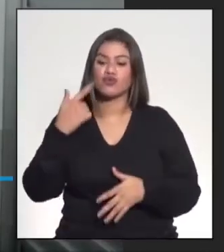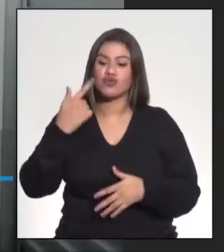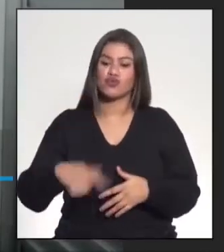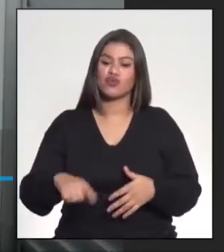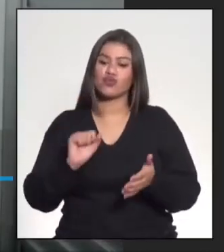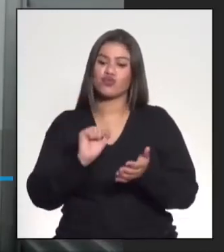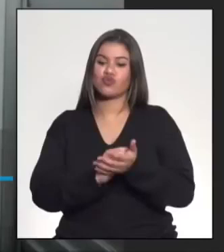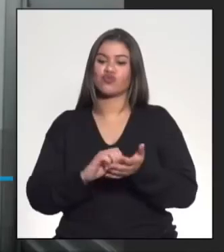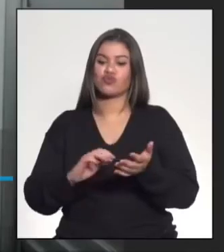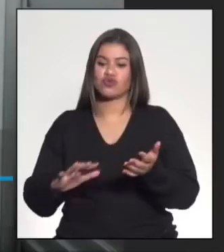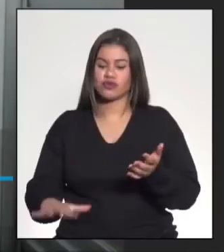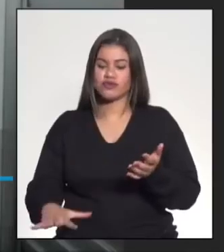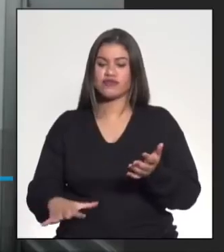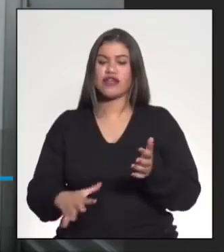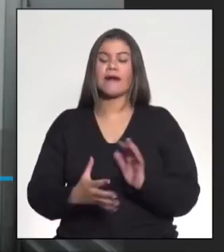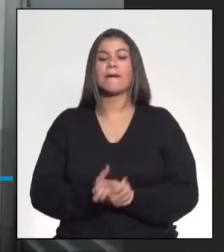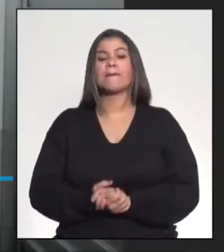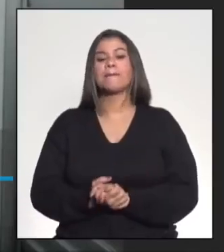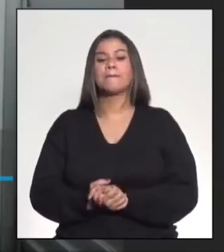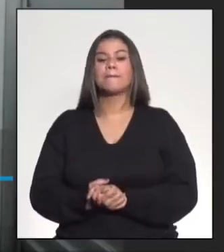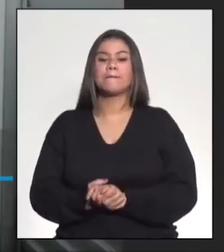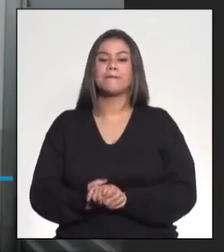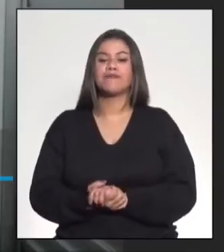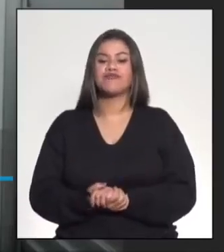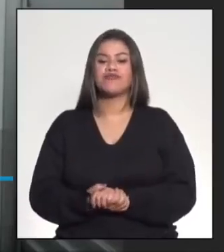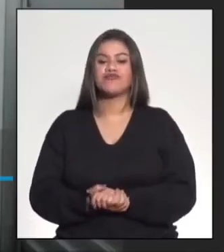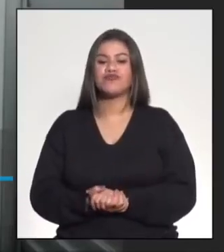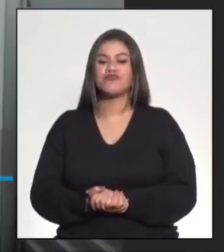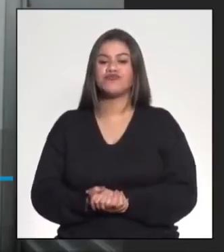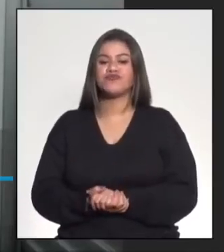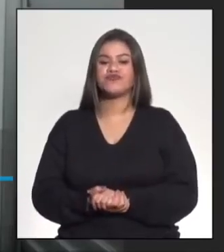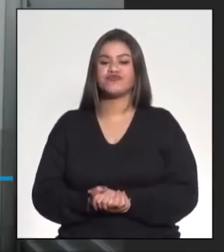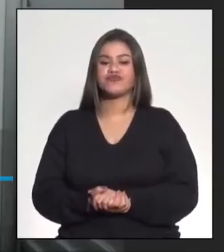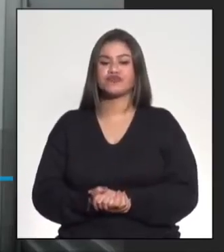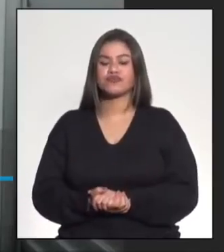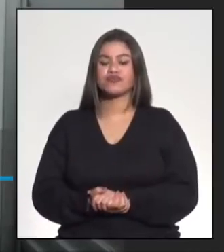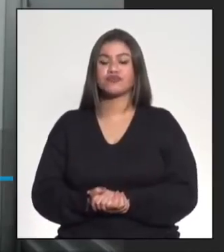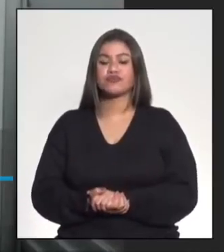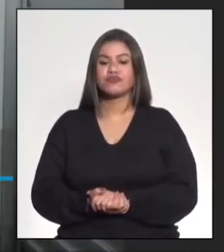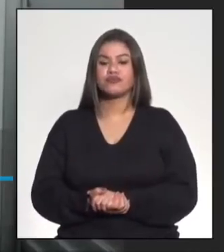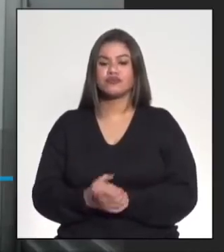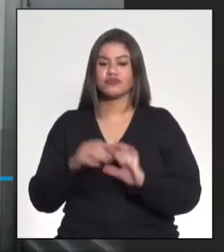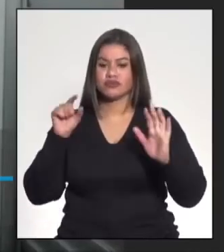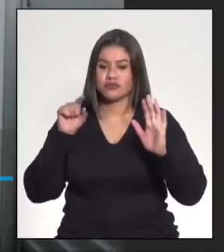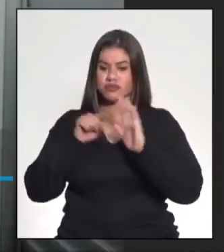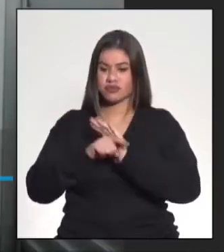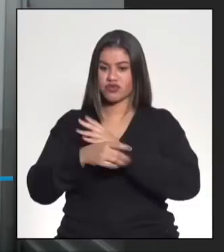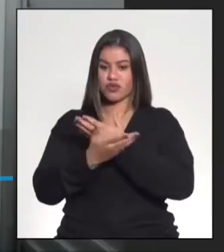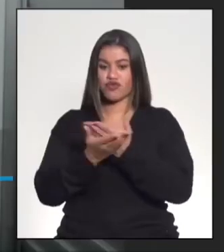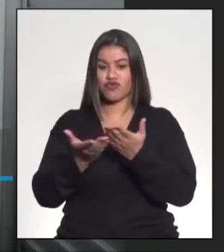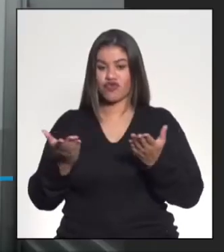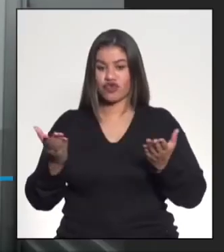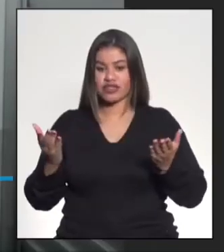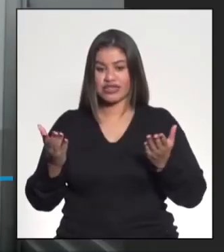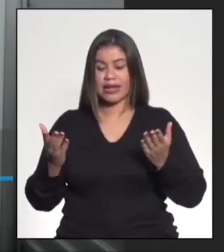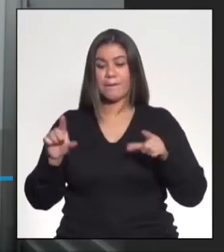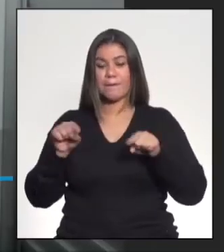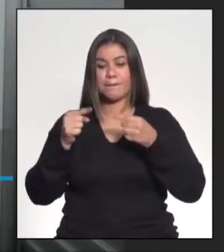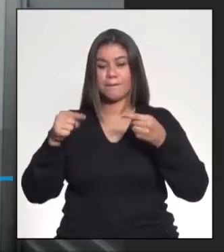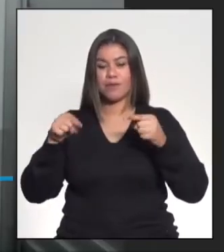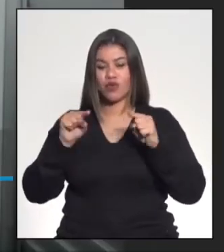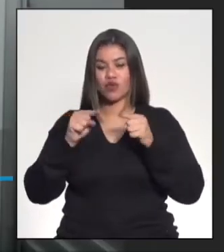chat para vocês responderem para o professor Jonas. Eu queria saber se para vocês é possível desenhar uma